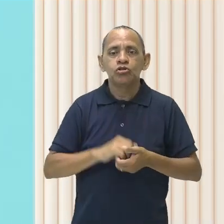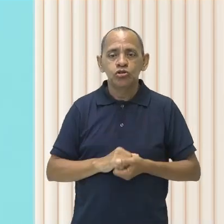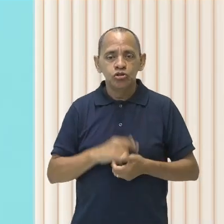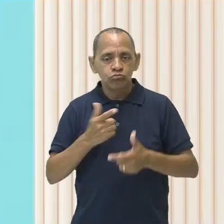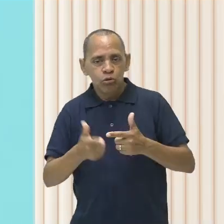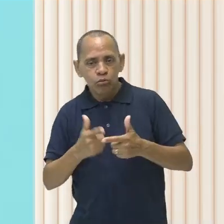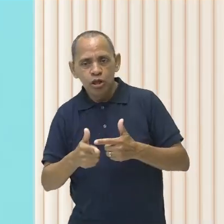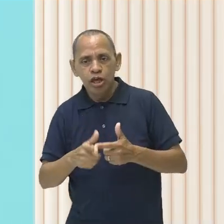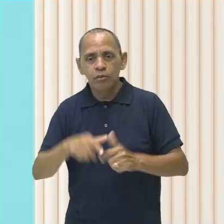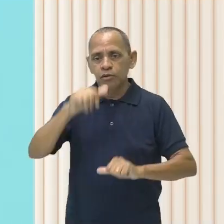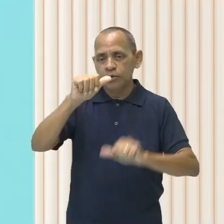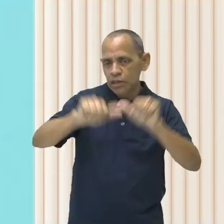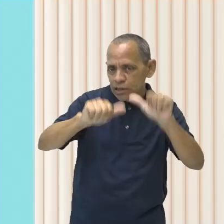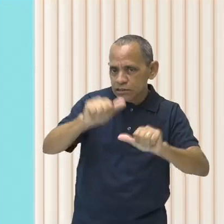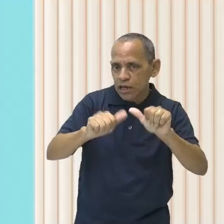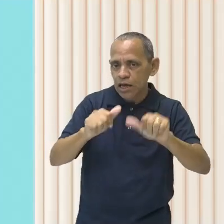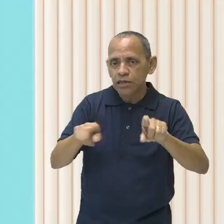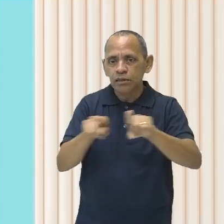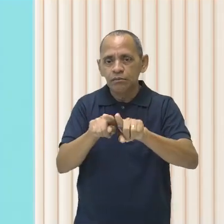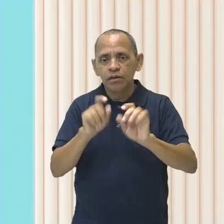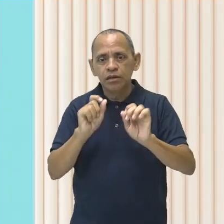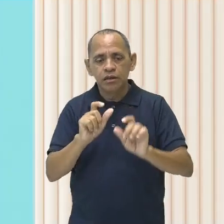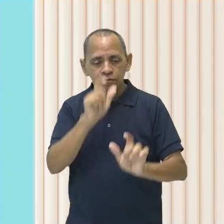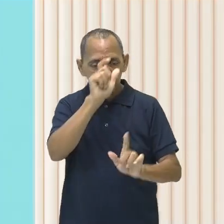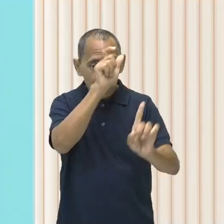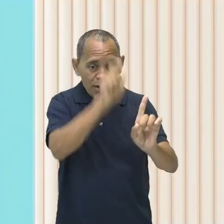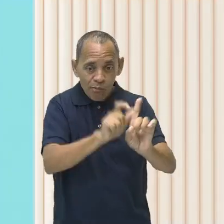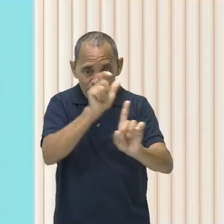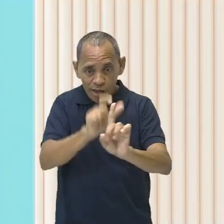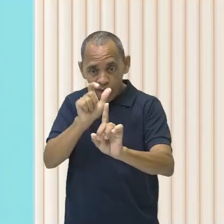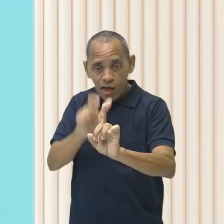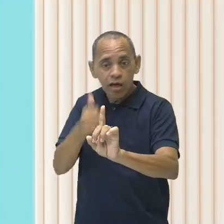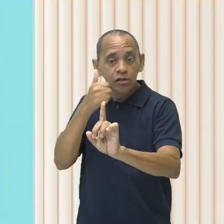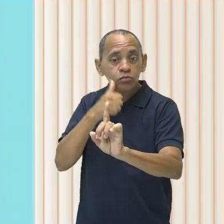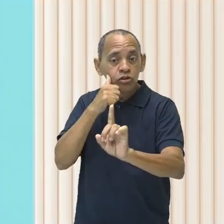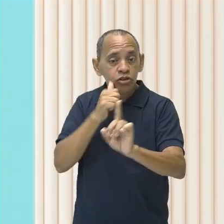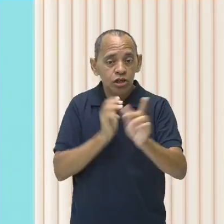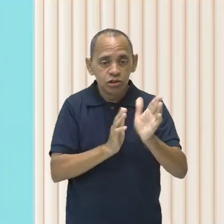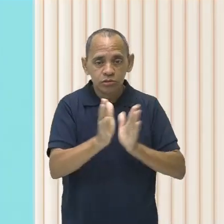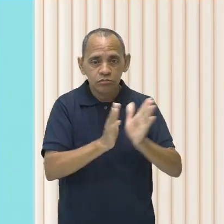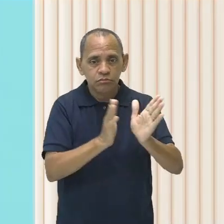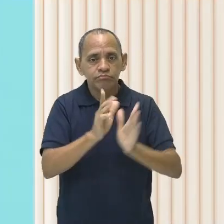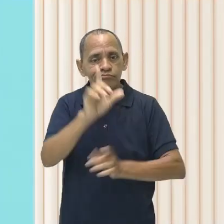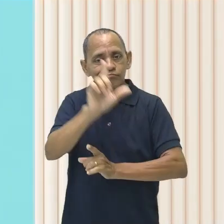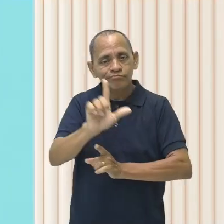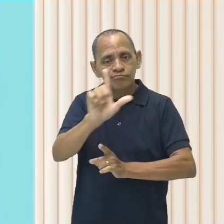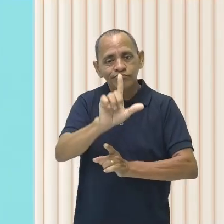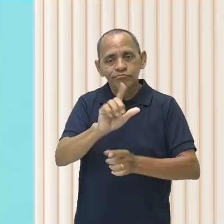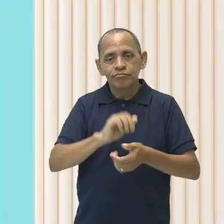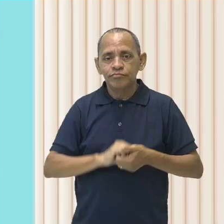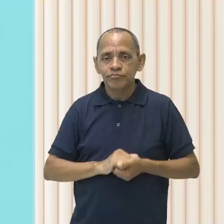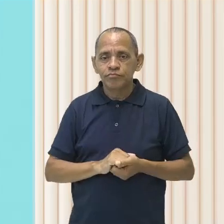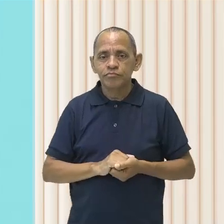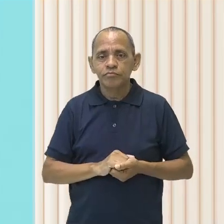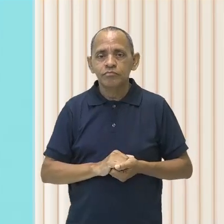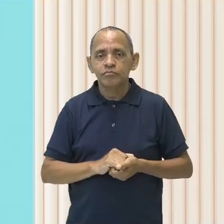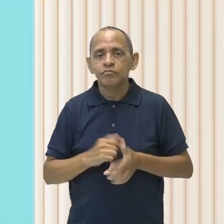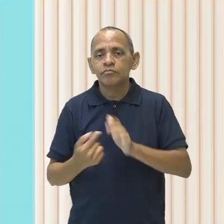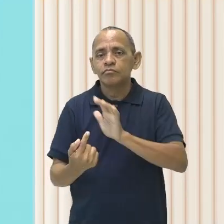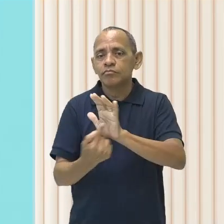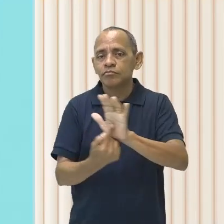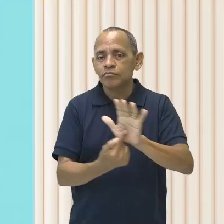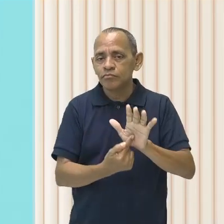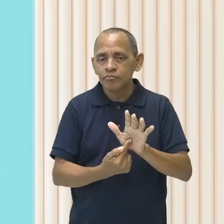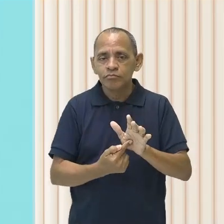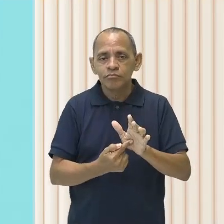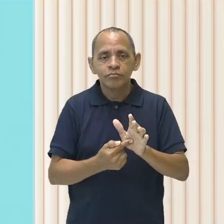analisar, certo, as personagens femininas no período da literatura. E eu vou apresentar para vocês essas personagens de